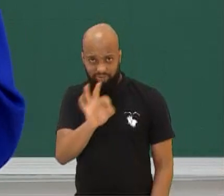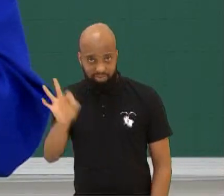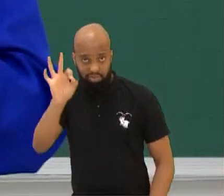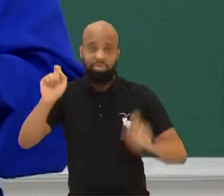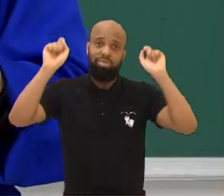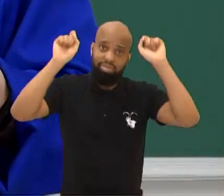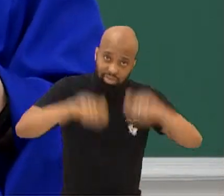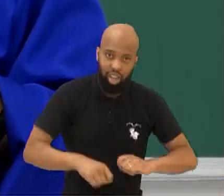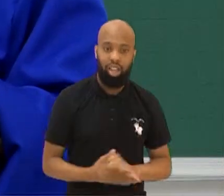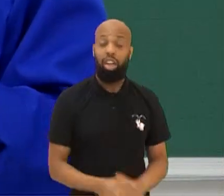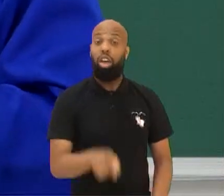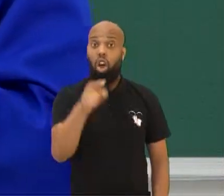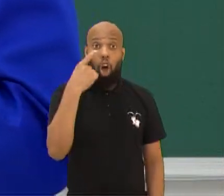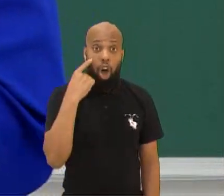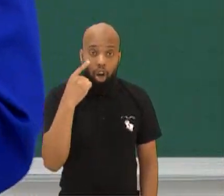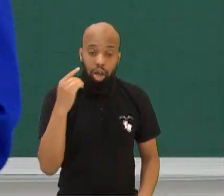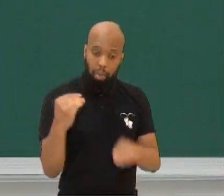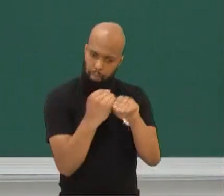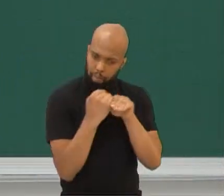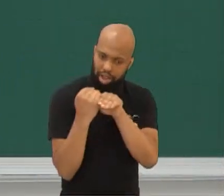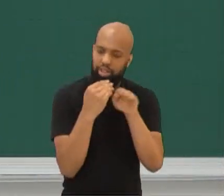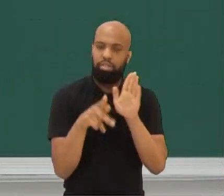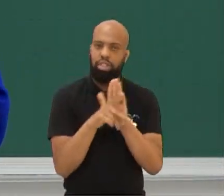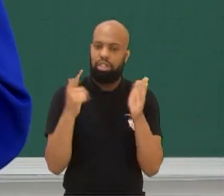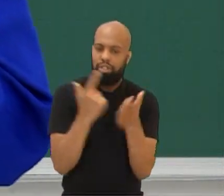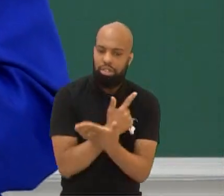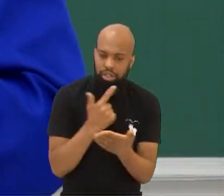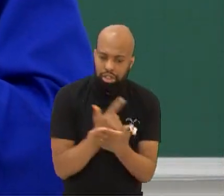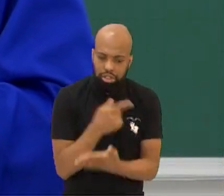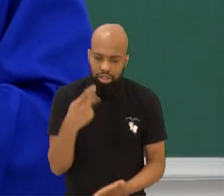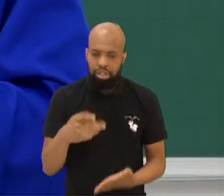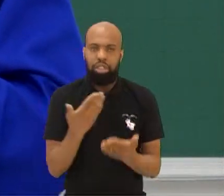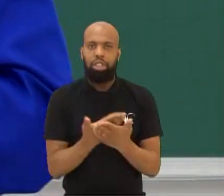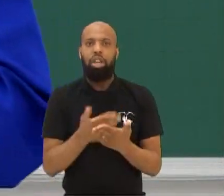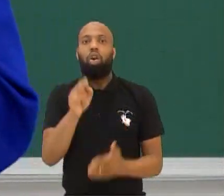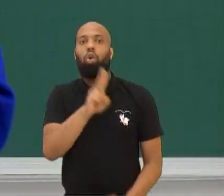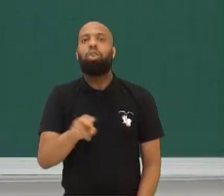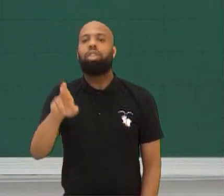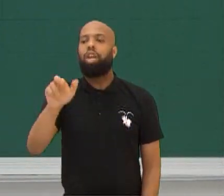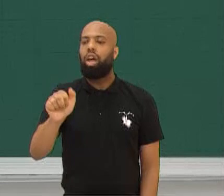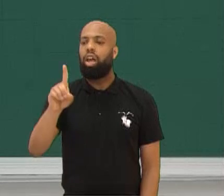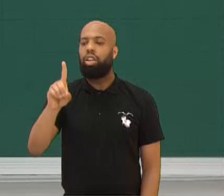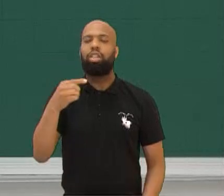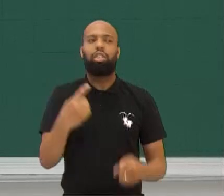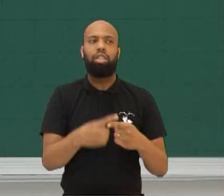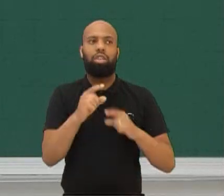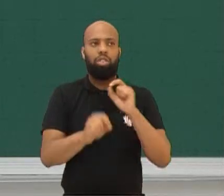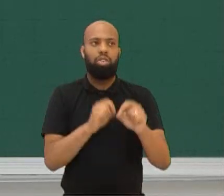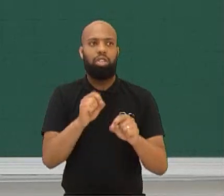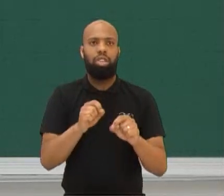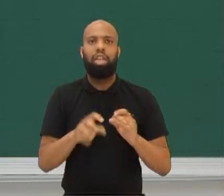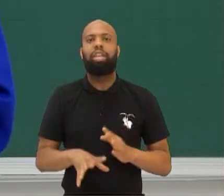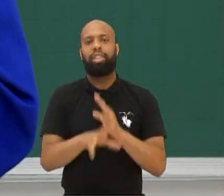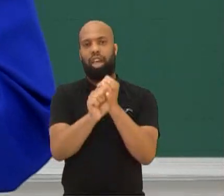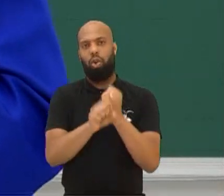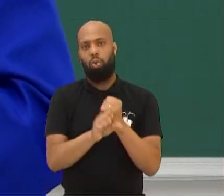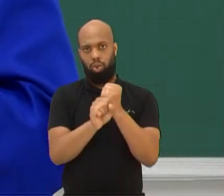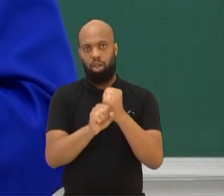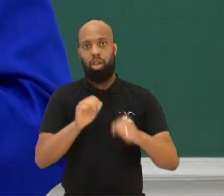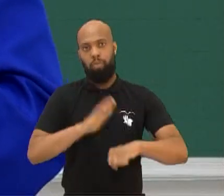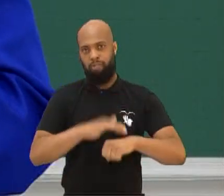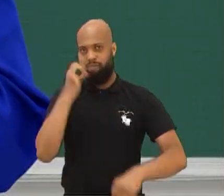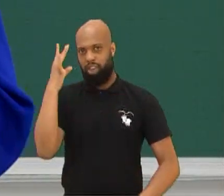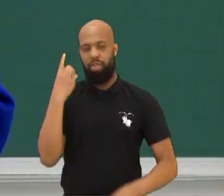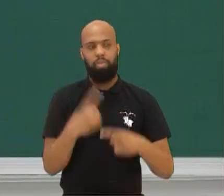nosso, que você vai ver nos livros, que você vai ver nas nossas aulas, a gente usa o radiano por causa de questão de cálculo, que quando você trabalha